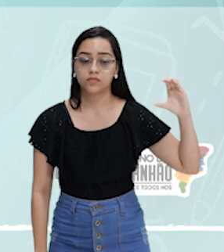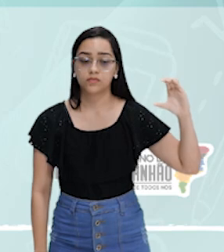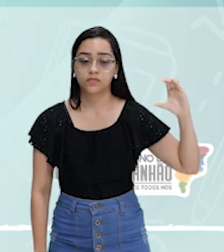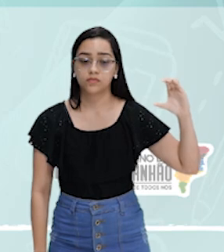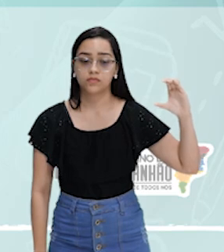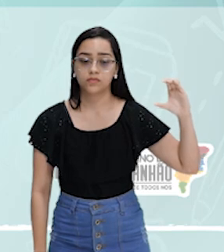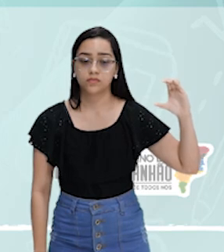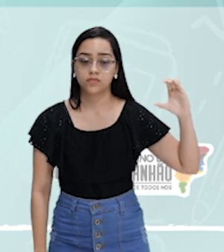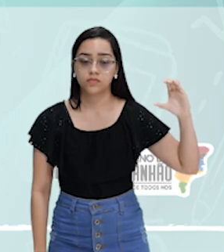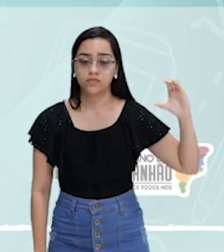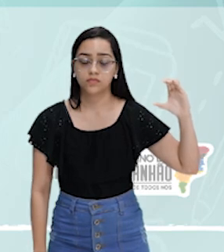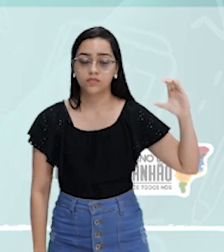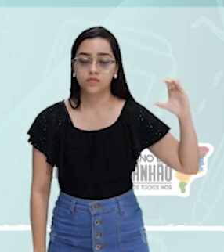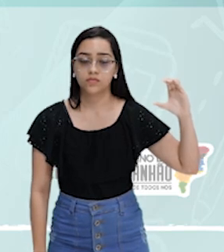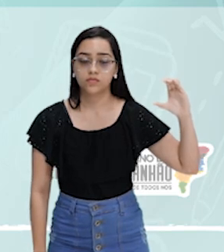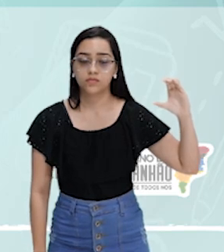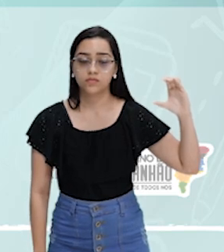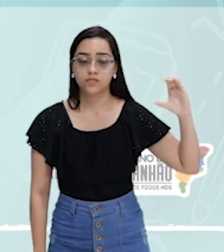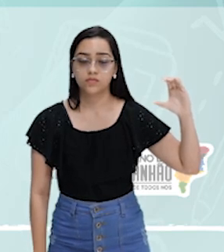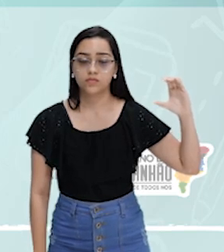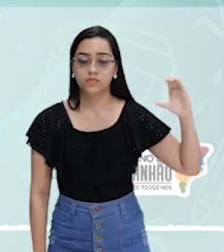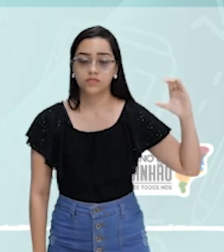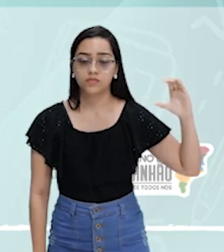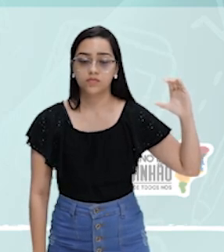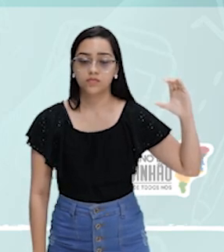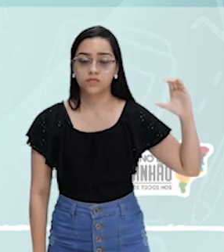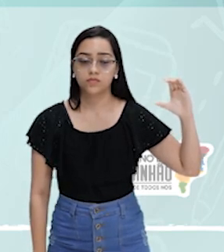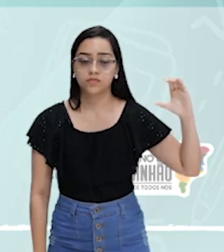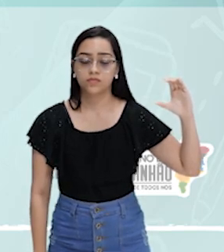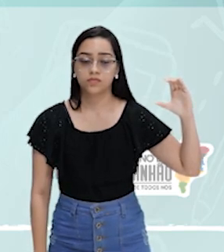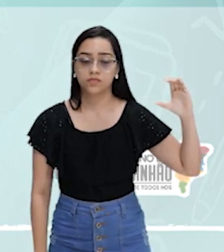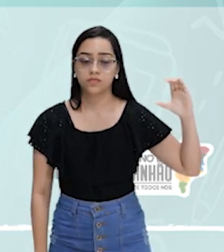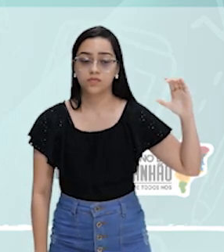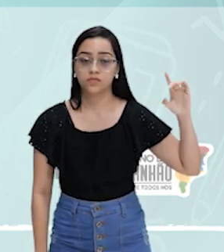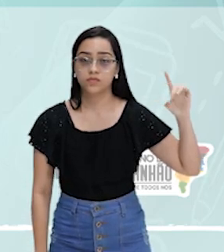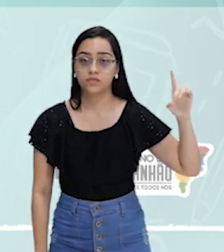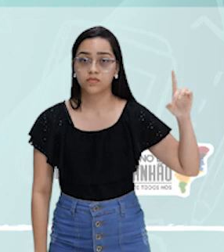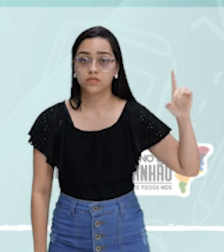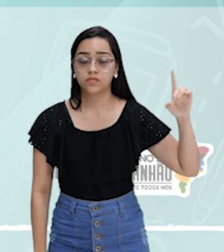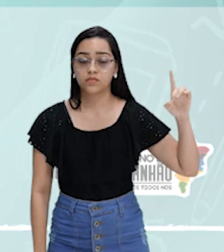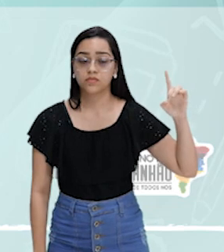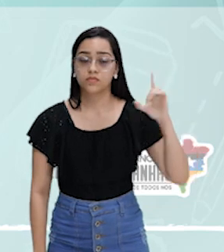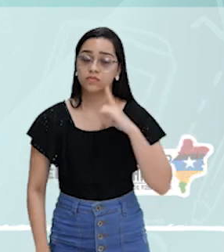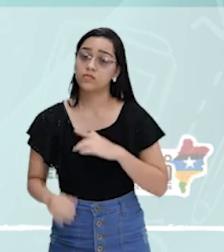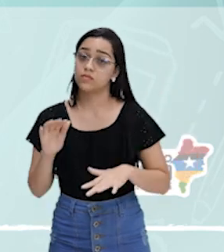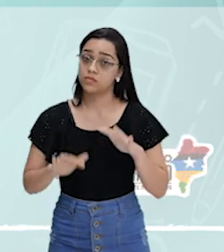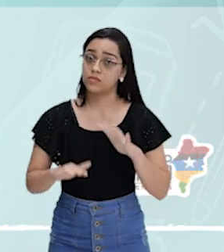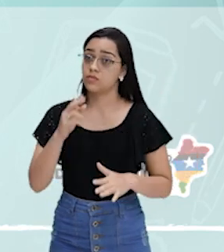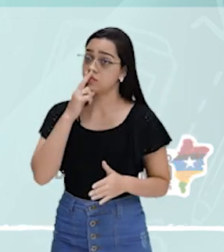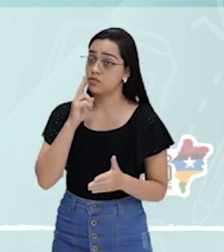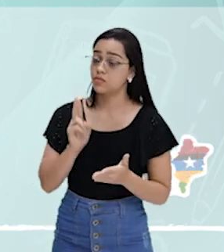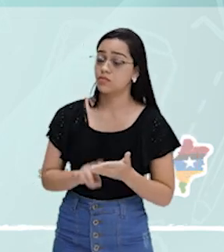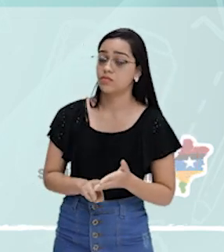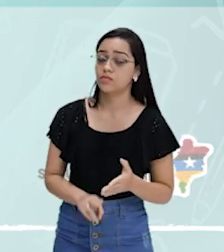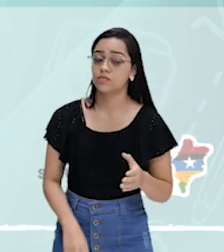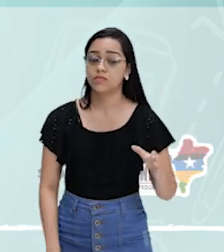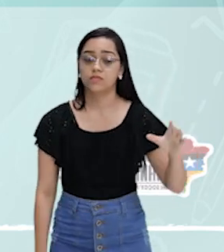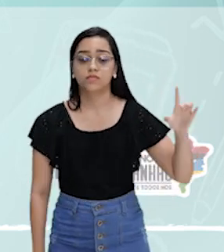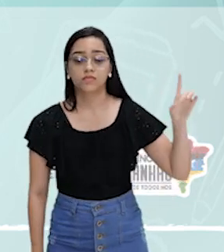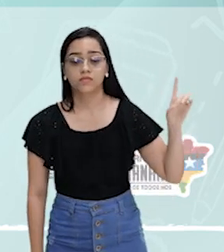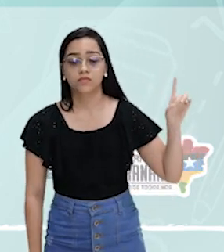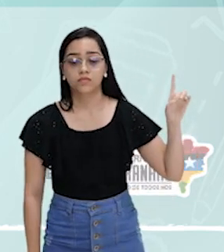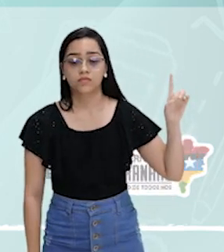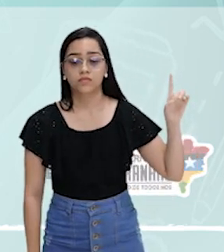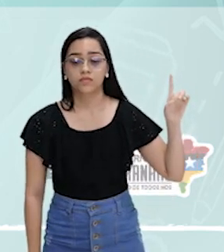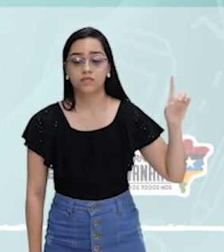Promover um produto ou uma ideia para a imprensa na qual foi publicado o texto, aí no caso vai depender da carta, né, gente? Ou obrigar os